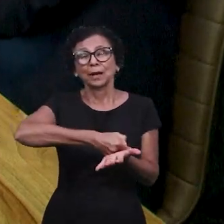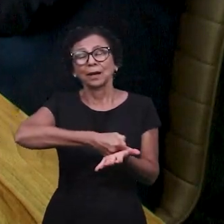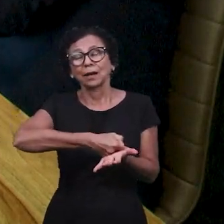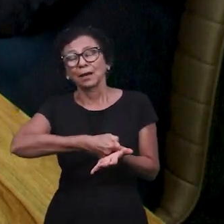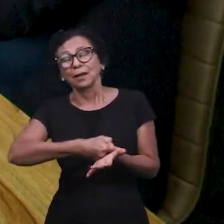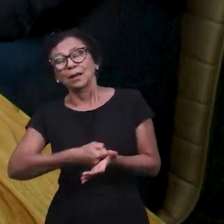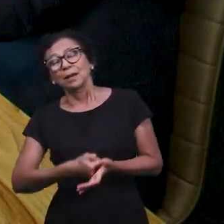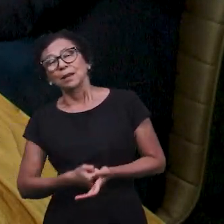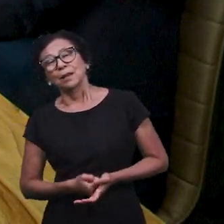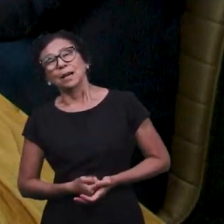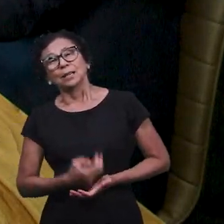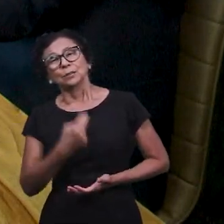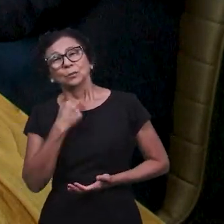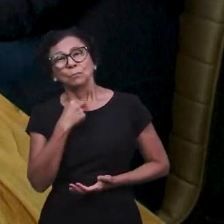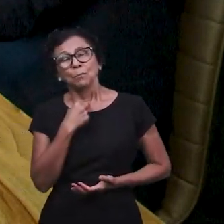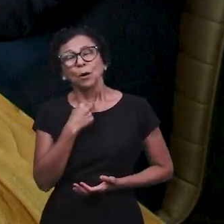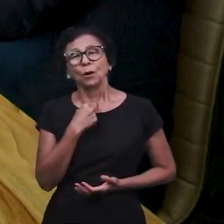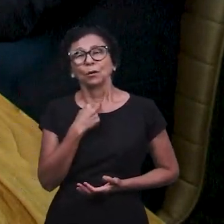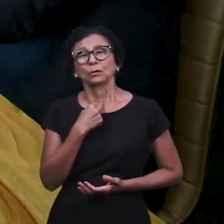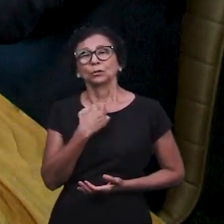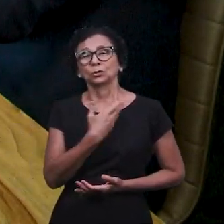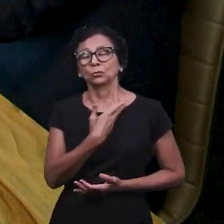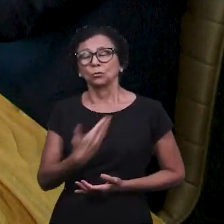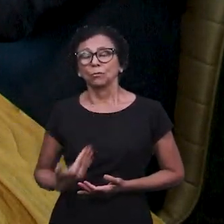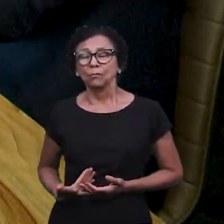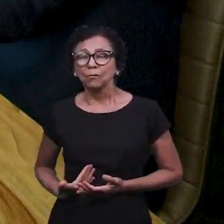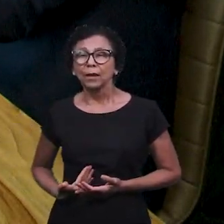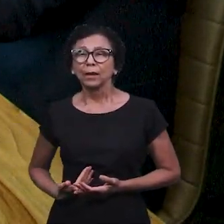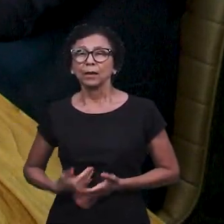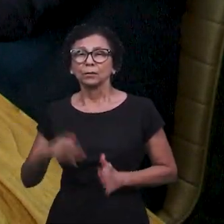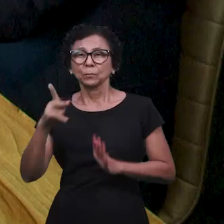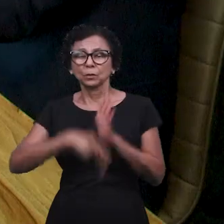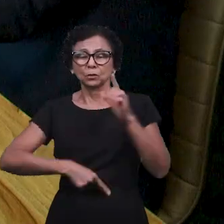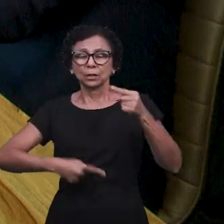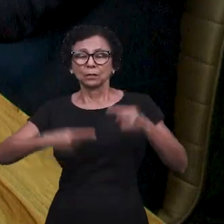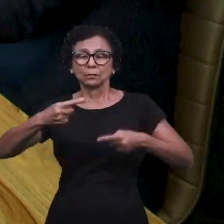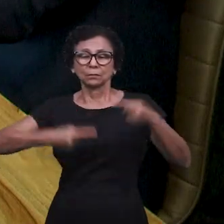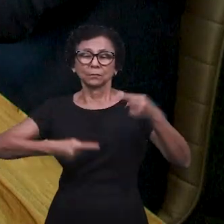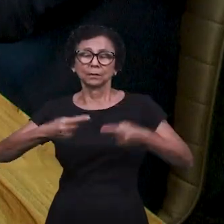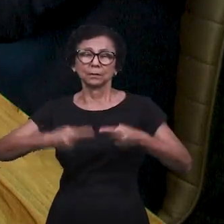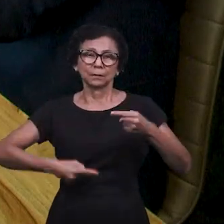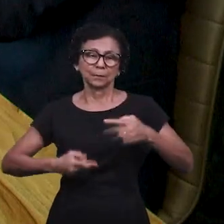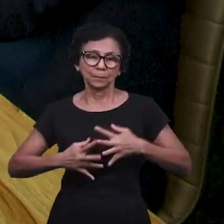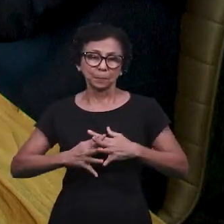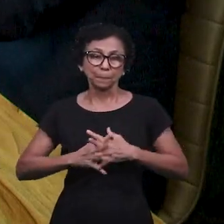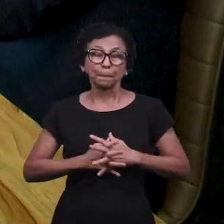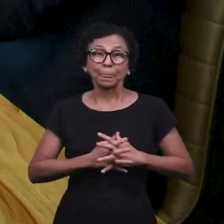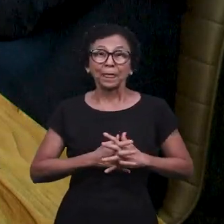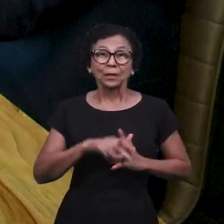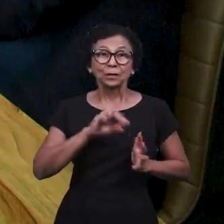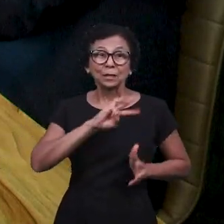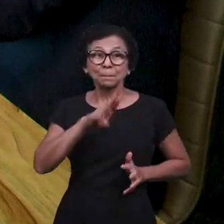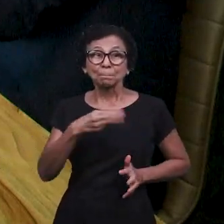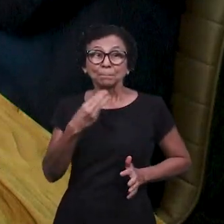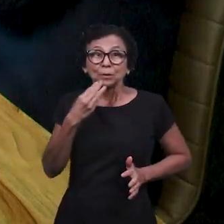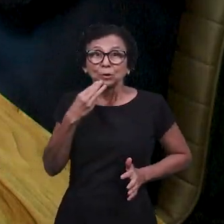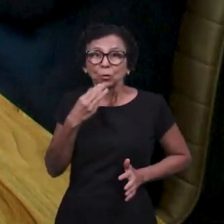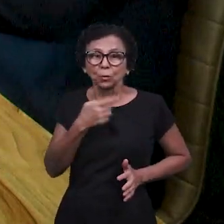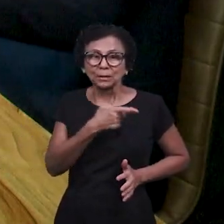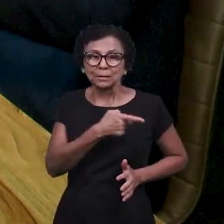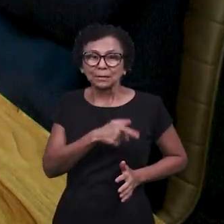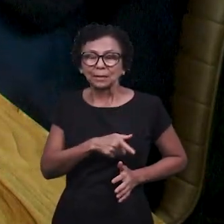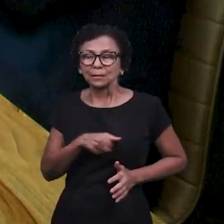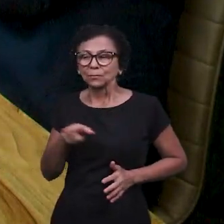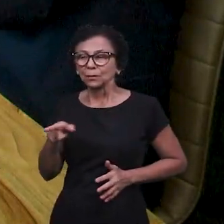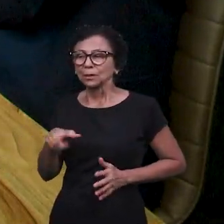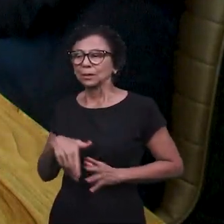licitar. Então, eles chegaram lá com uma sanção de milhões, uma pena de milhões, e a gente percebeu um erro que é muito comum. A gente teve que reestruturar